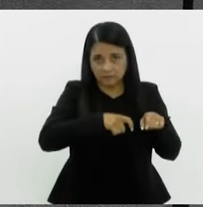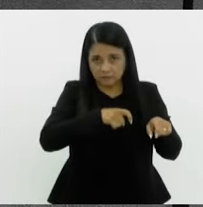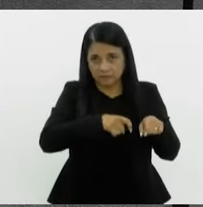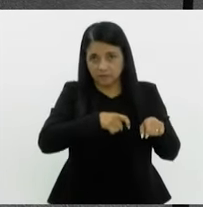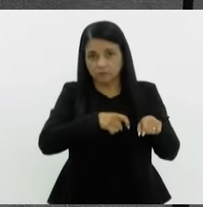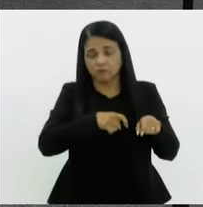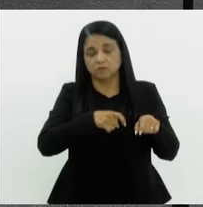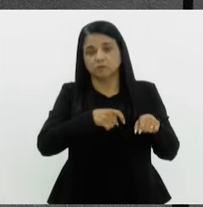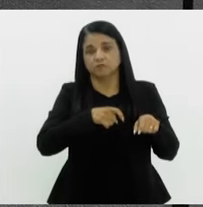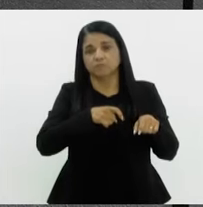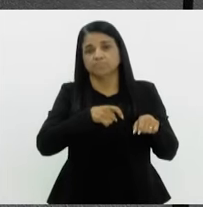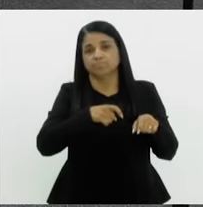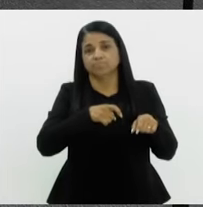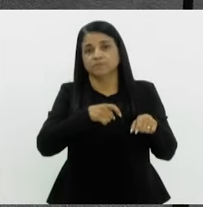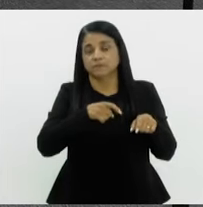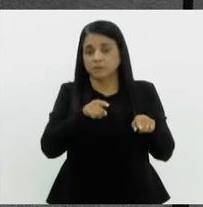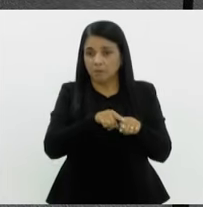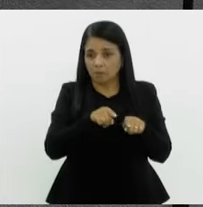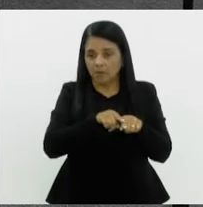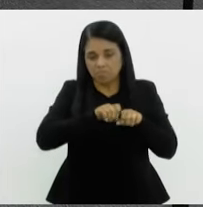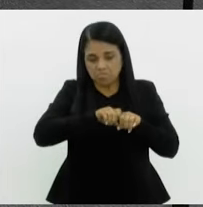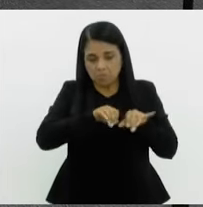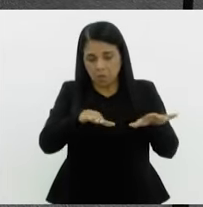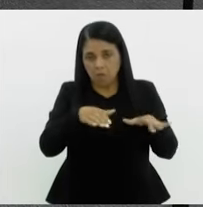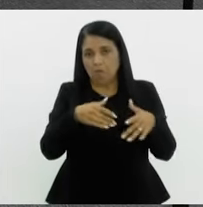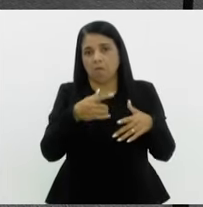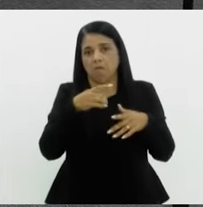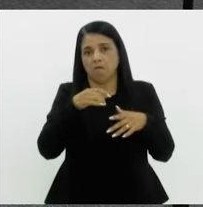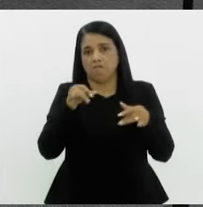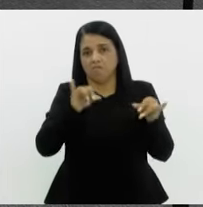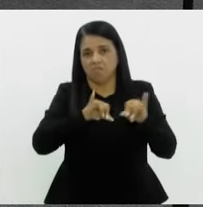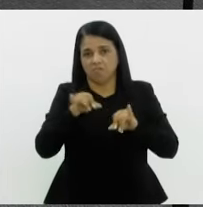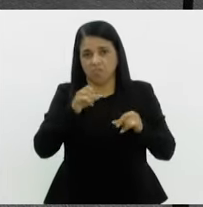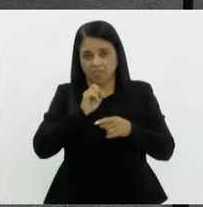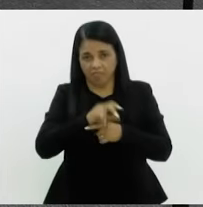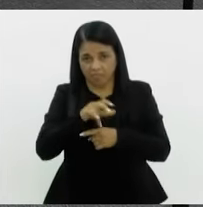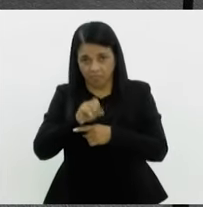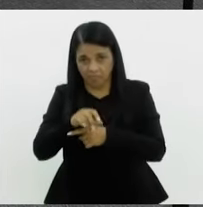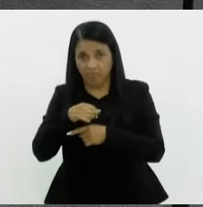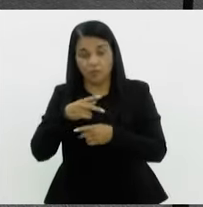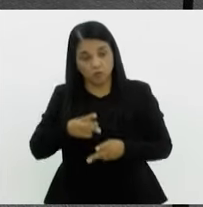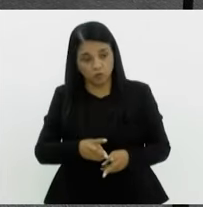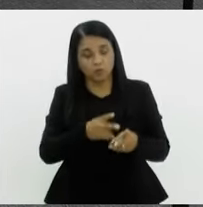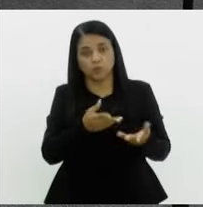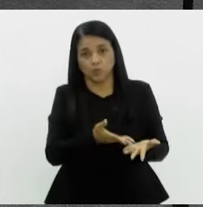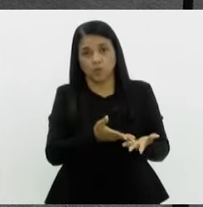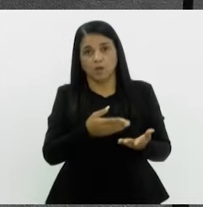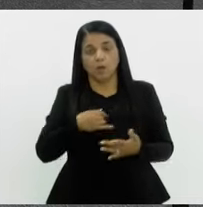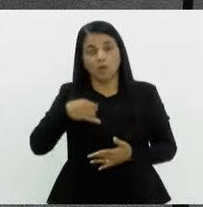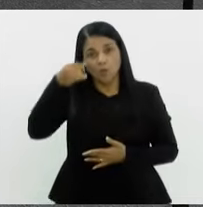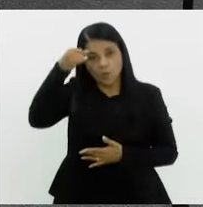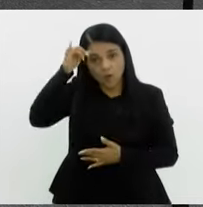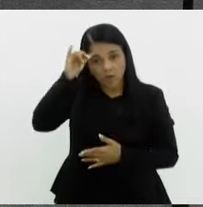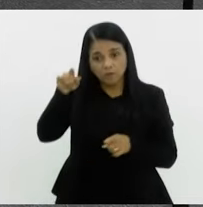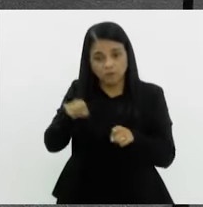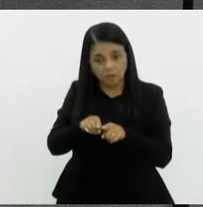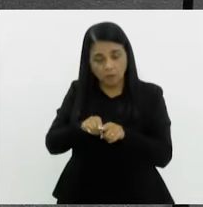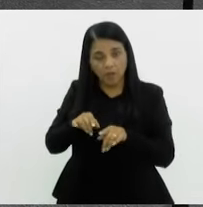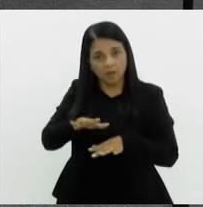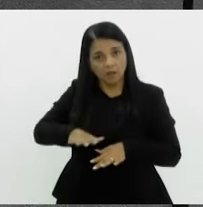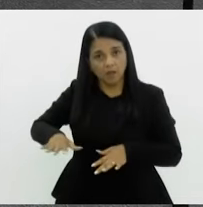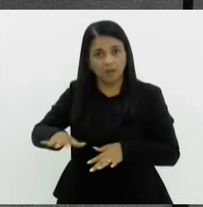alguns cultivos foram atingidos e continuam no local. Vimos o gado no local